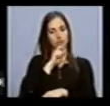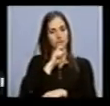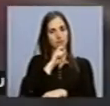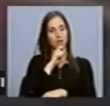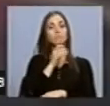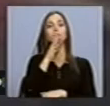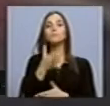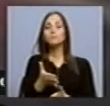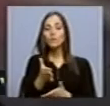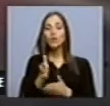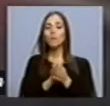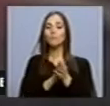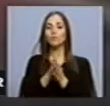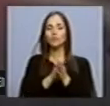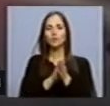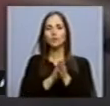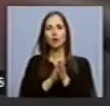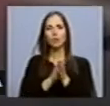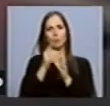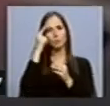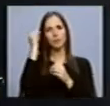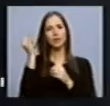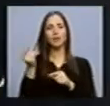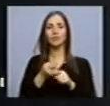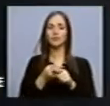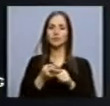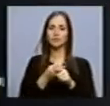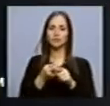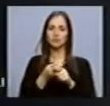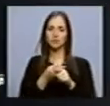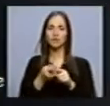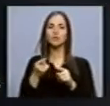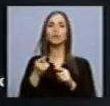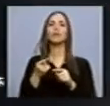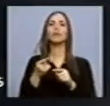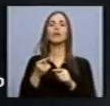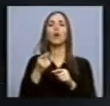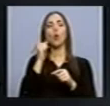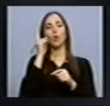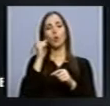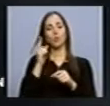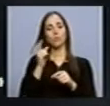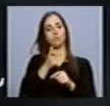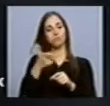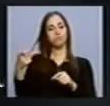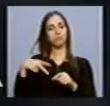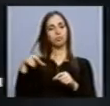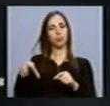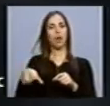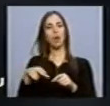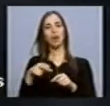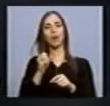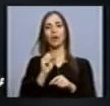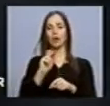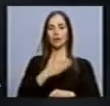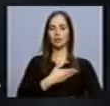buscar uma outra teoria muito interessante, a teoria do Grand Tack, ou a grande tacada, digamos assim, em português mais literal, e que diz mais ou menos o seguinte: no início